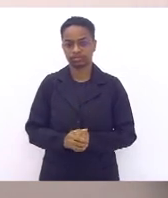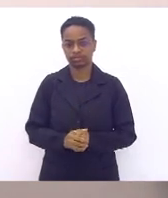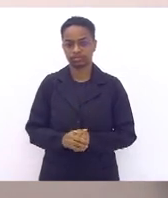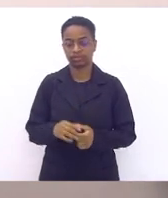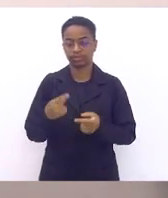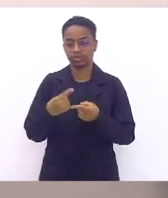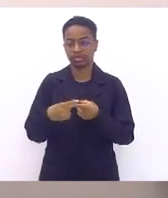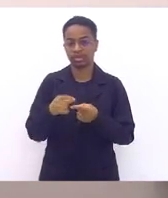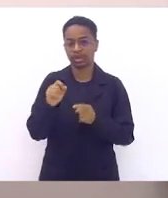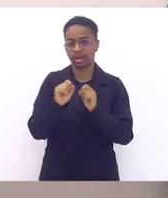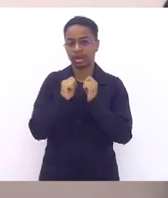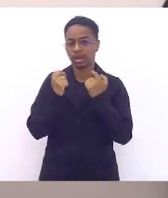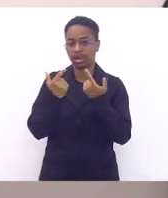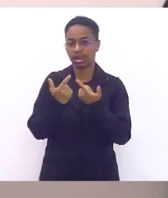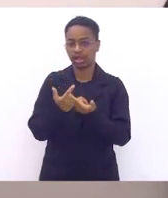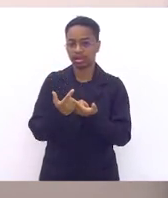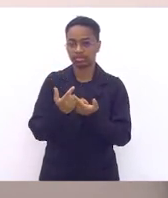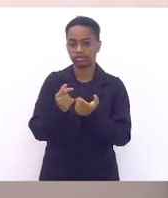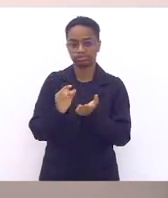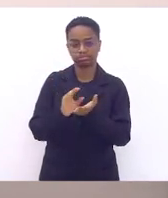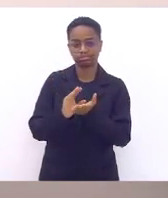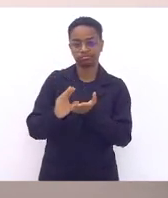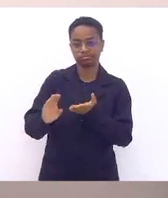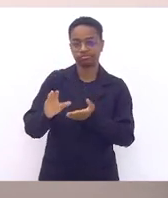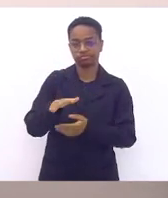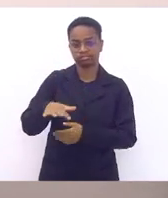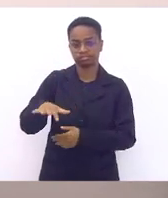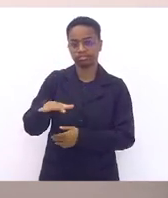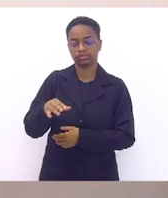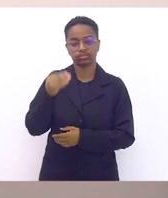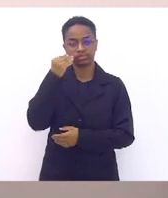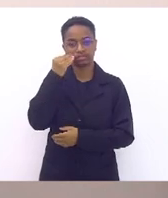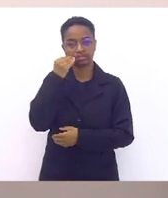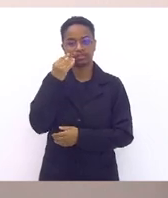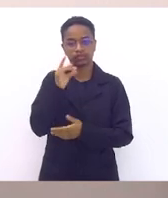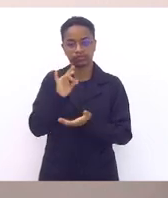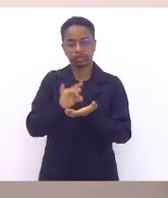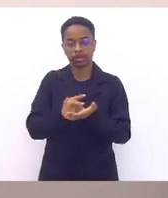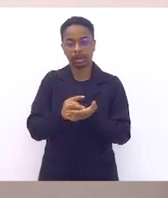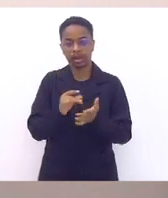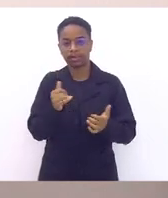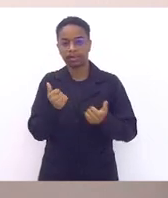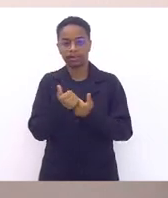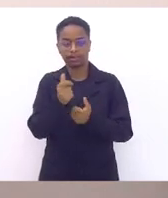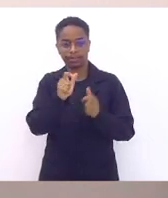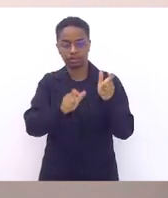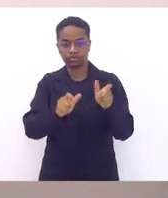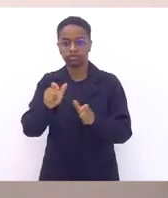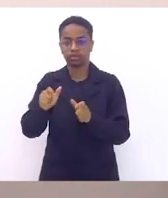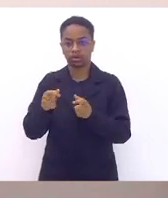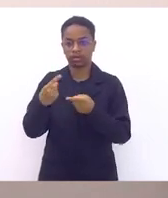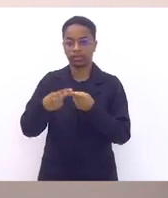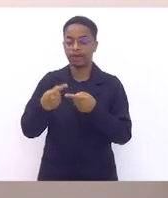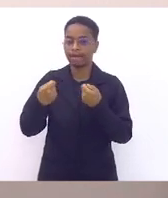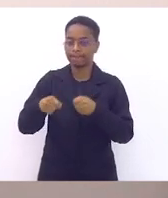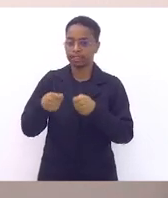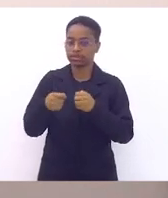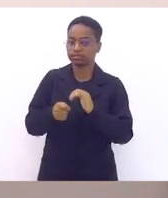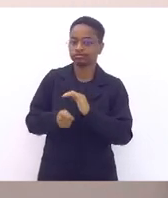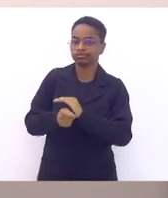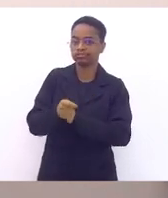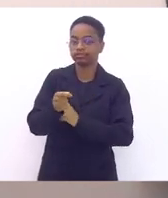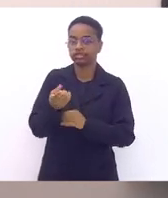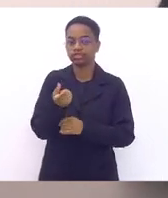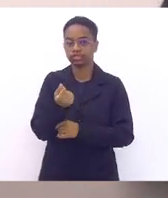Alerj, com o intuito de fortalecer as ações de uma doença que realmente precisa de não só investimento financeiro,